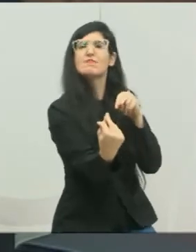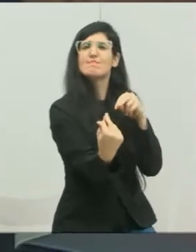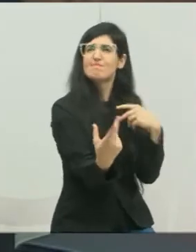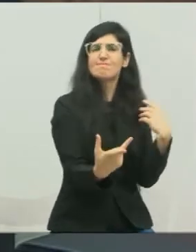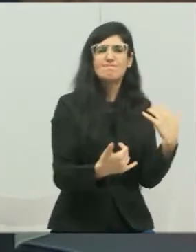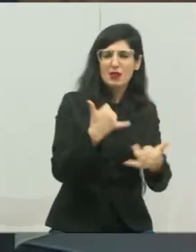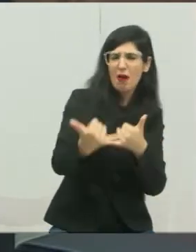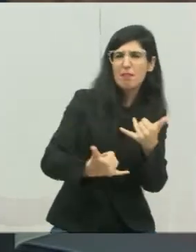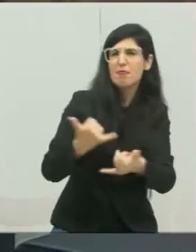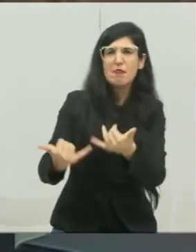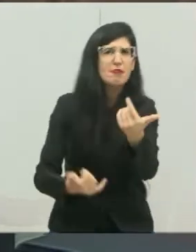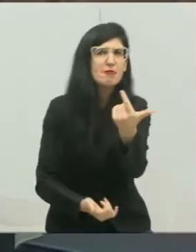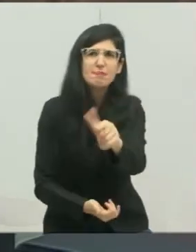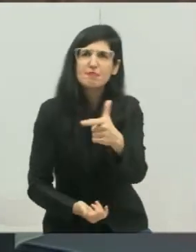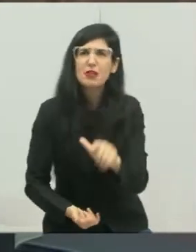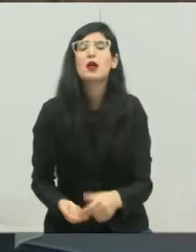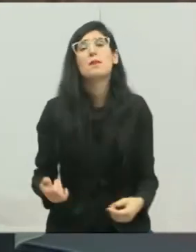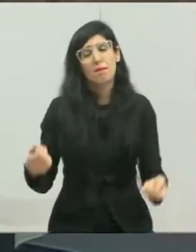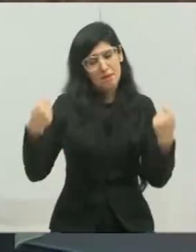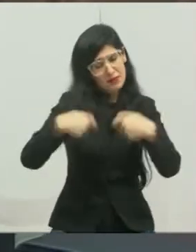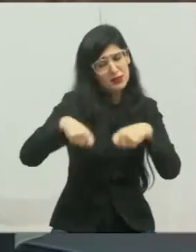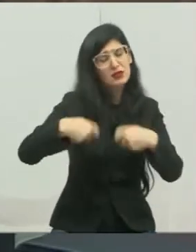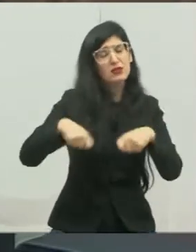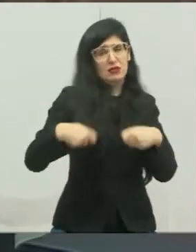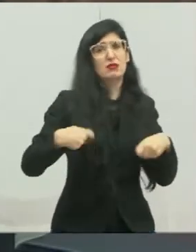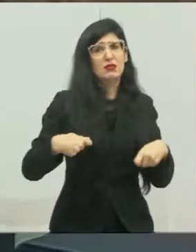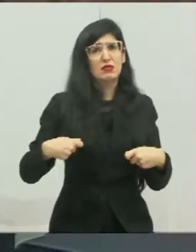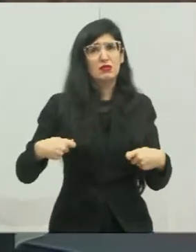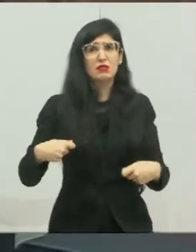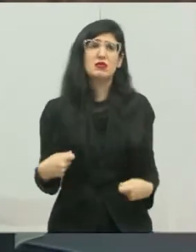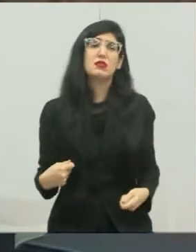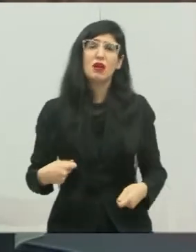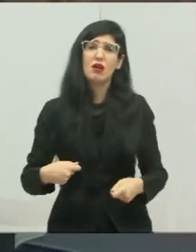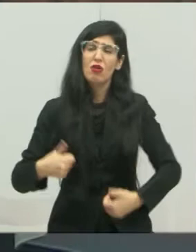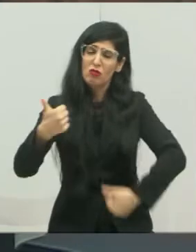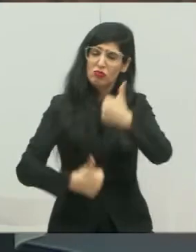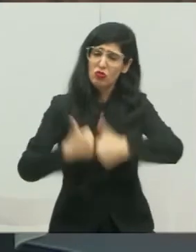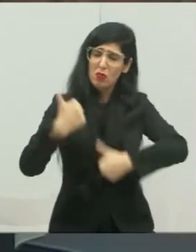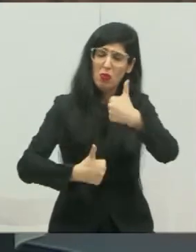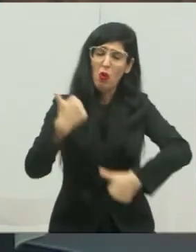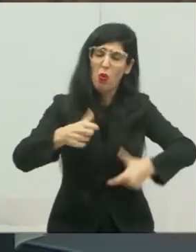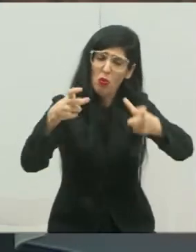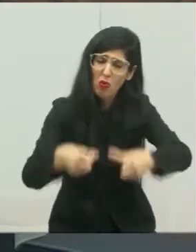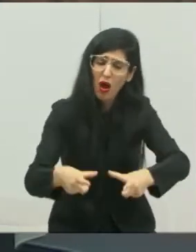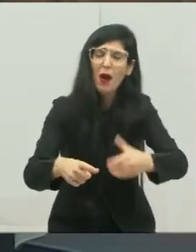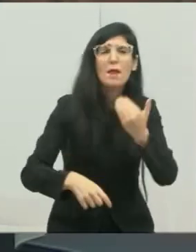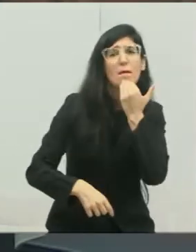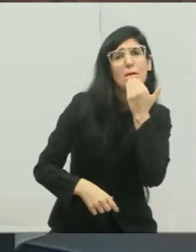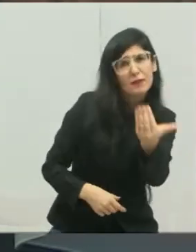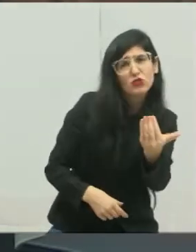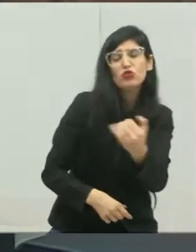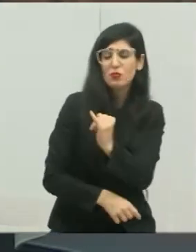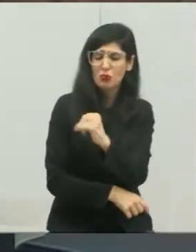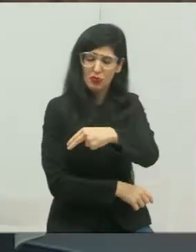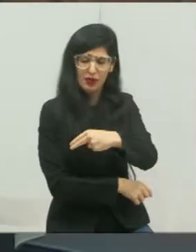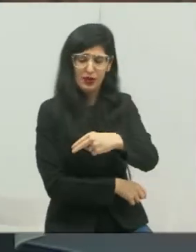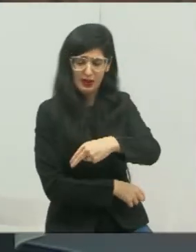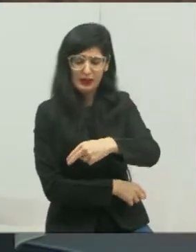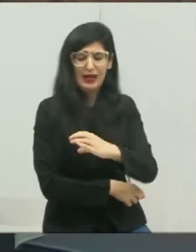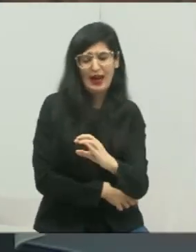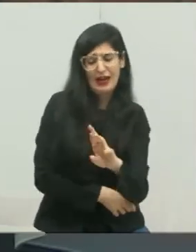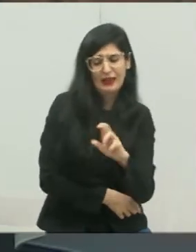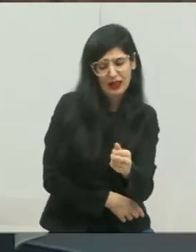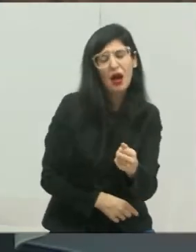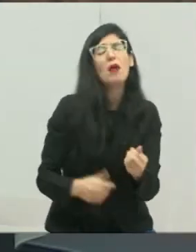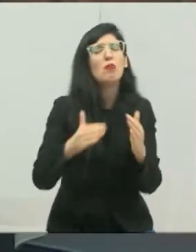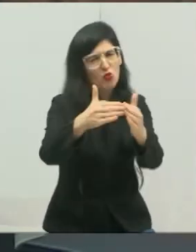de futebol. Então, a gente espera que o INCRA entenda isso, como lá está abandonado mesmo, não deve ter utilidade para moradia, é do